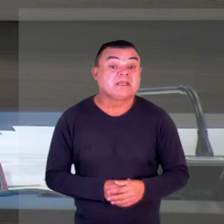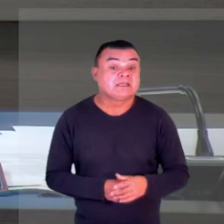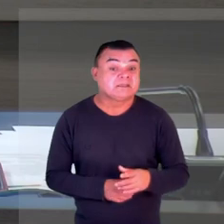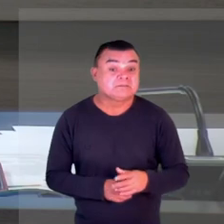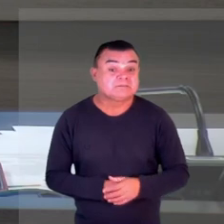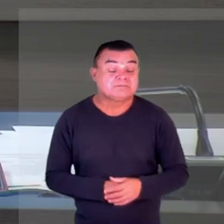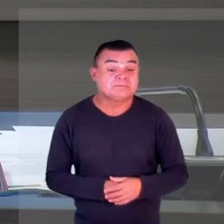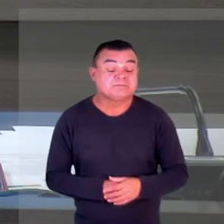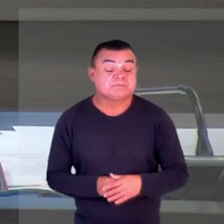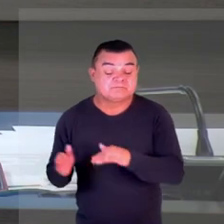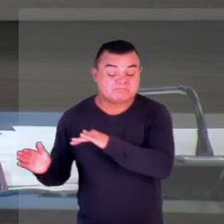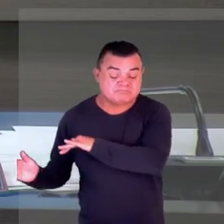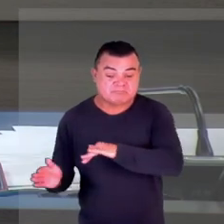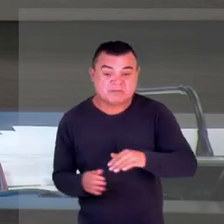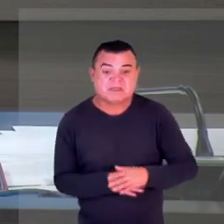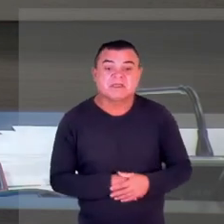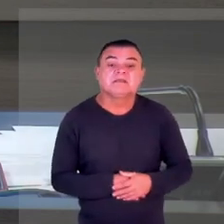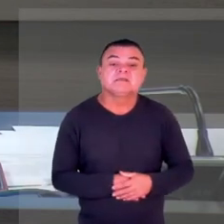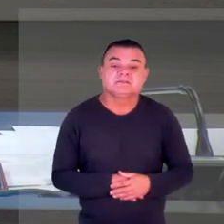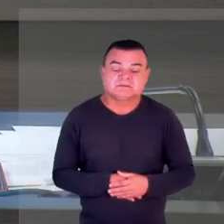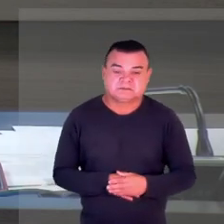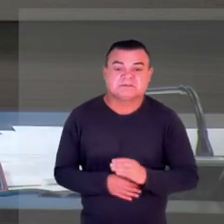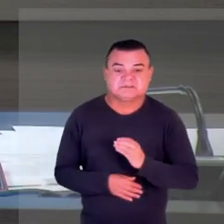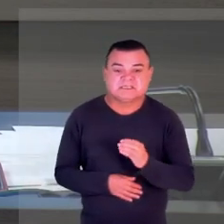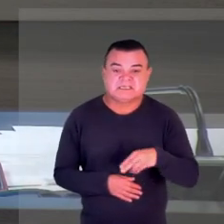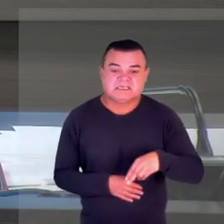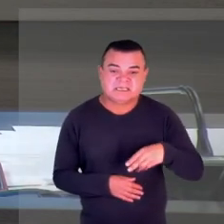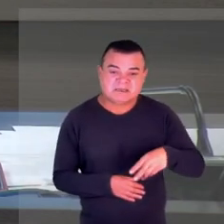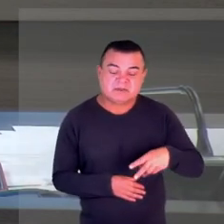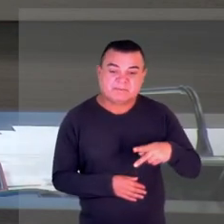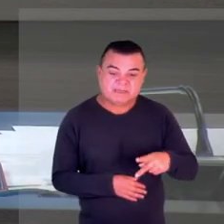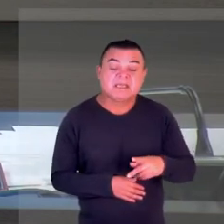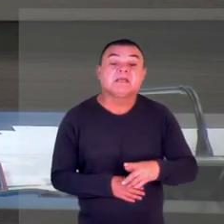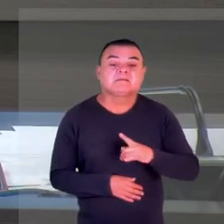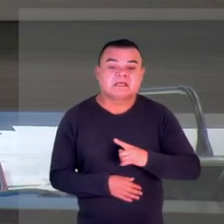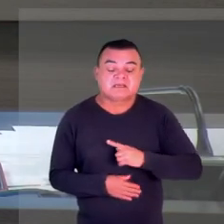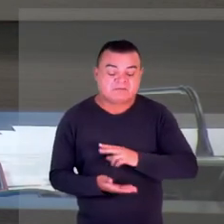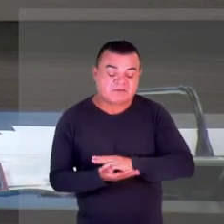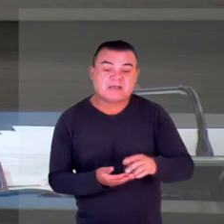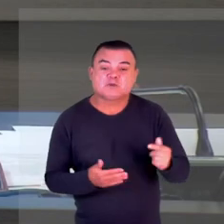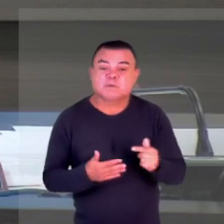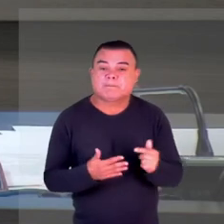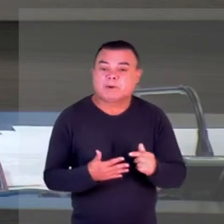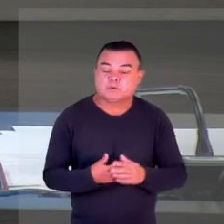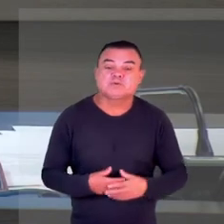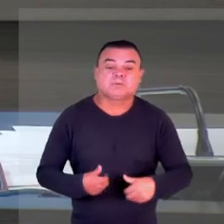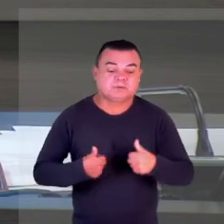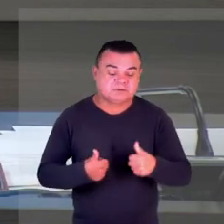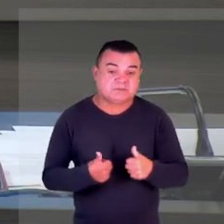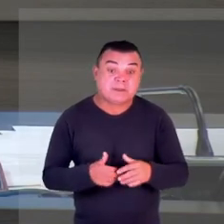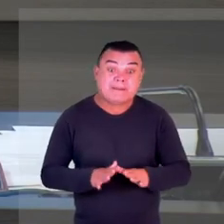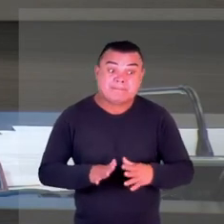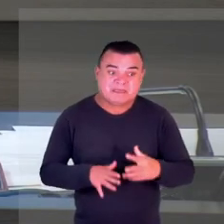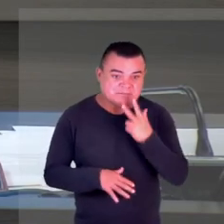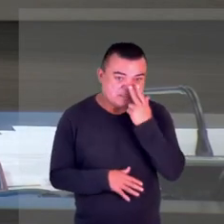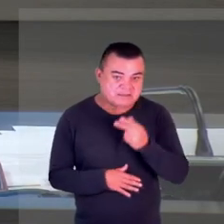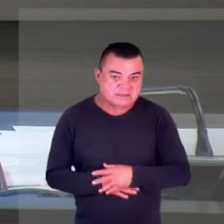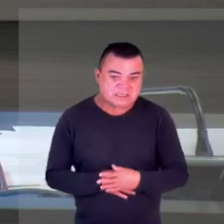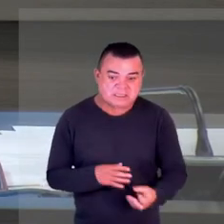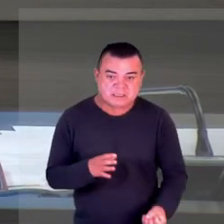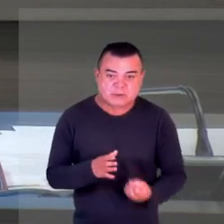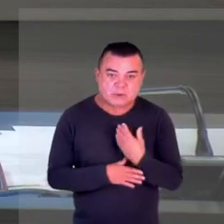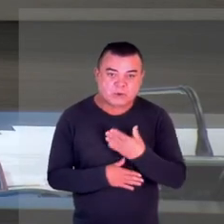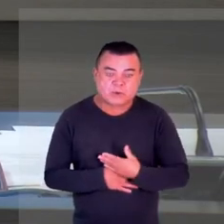cbp mas um dos pontos me parece assim negativos é que se criou Essas barreiras em